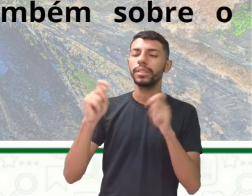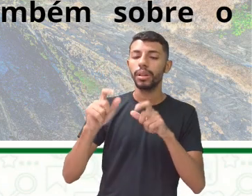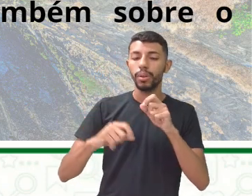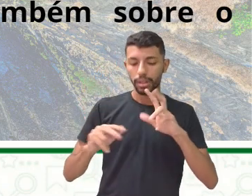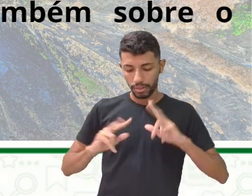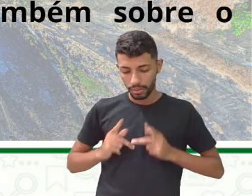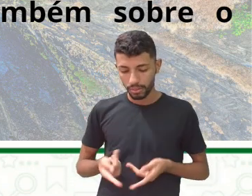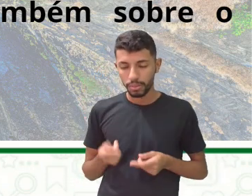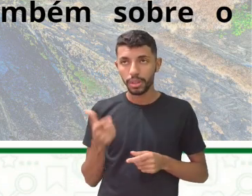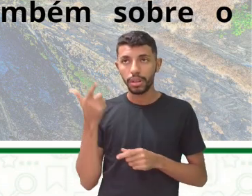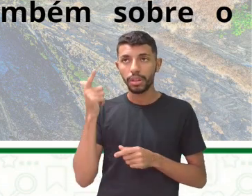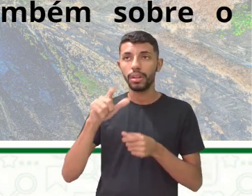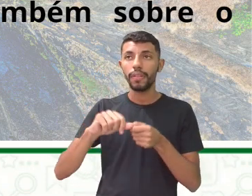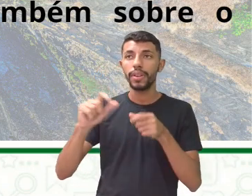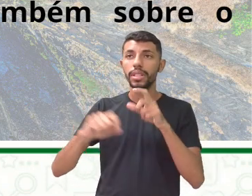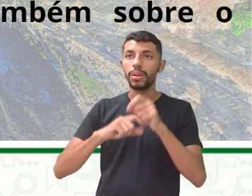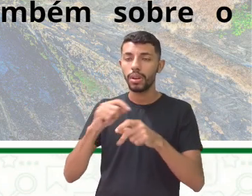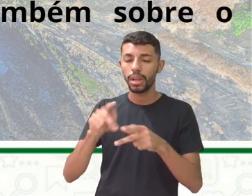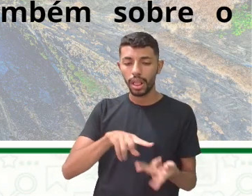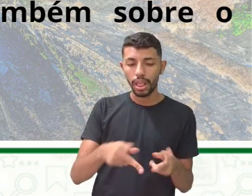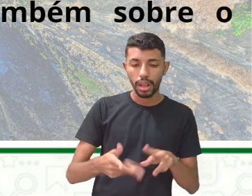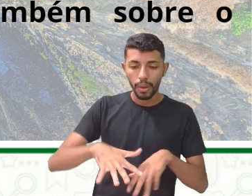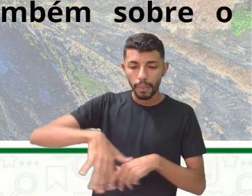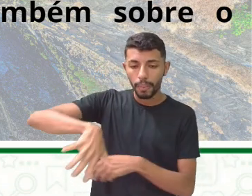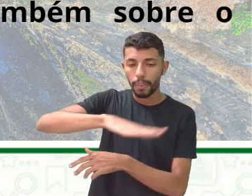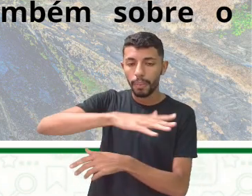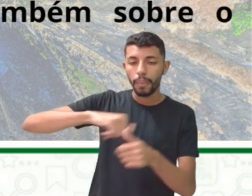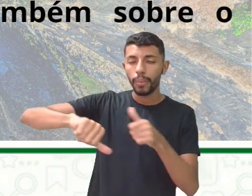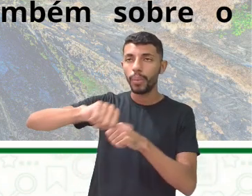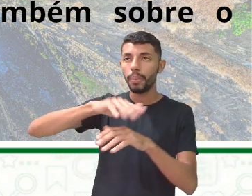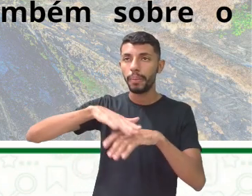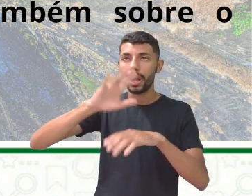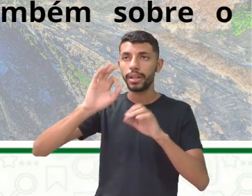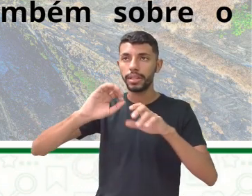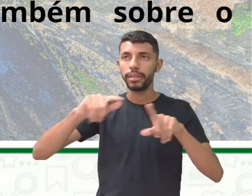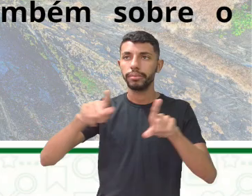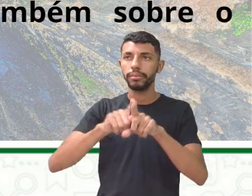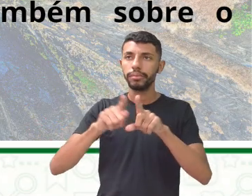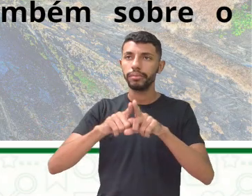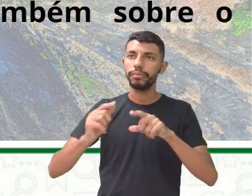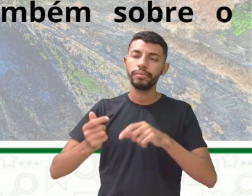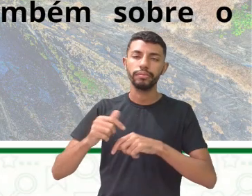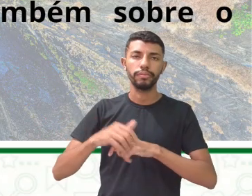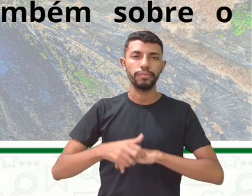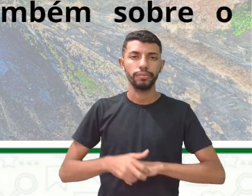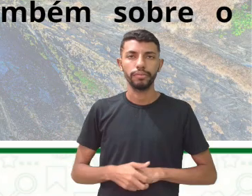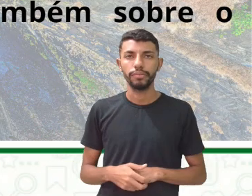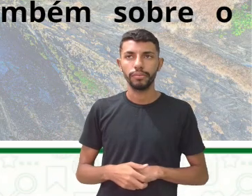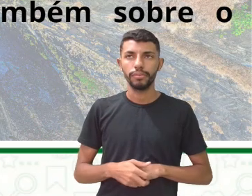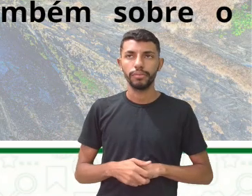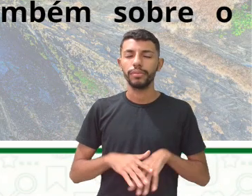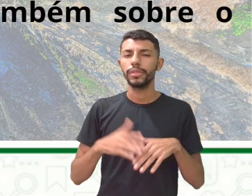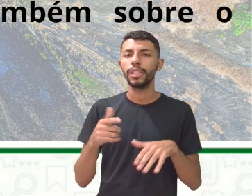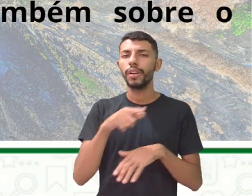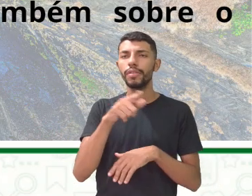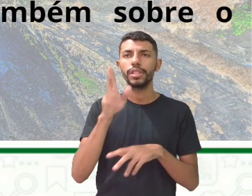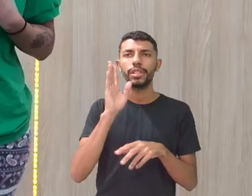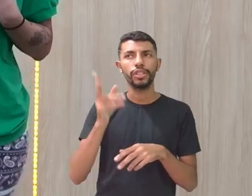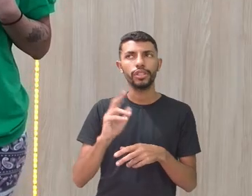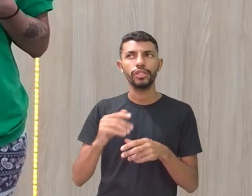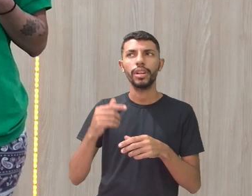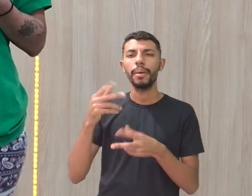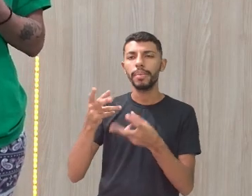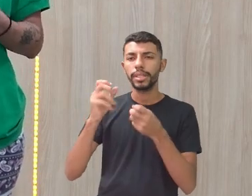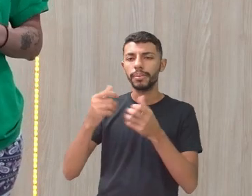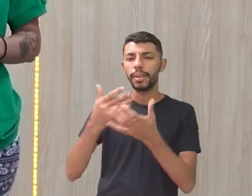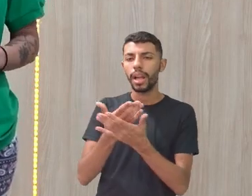que fizesse maiores transformações sobre o meio e também sobre o espaço geográfico. Vocês já ouviram aí nas